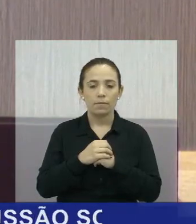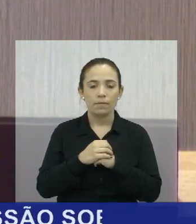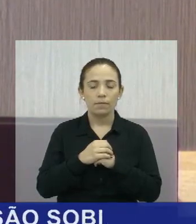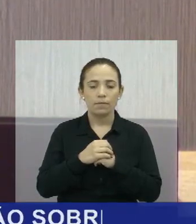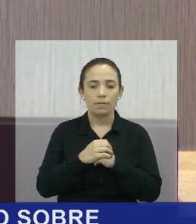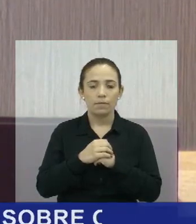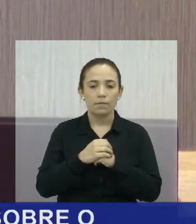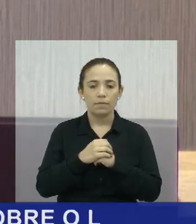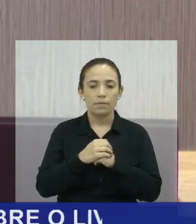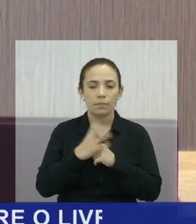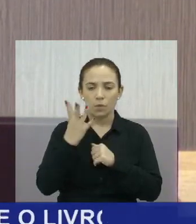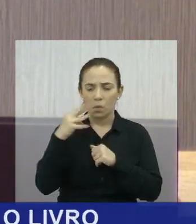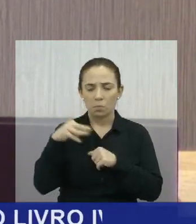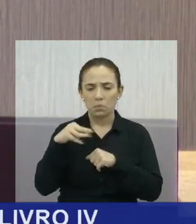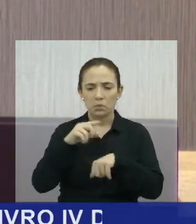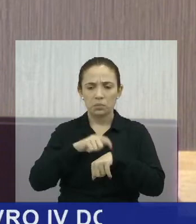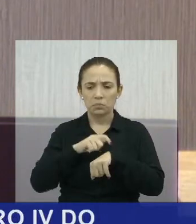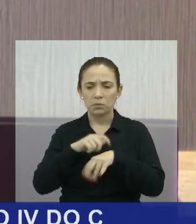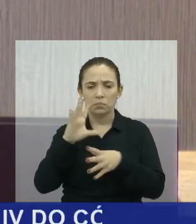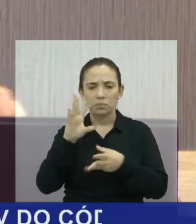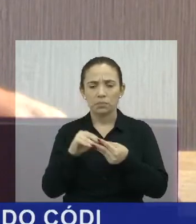Garanto 4 minutos.